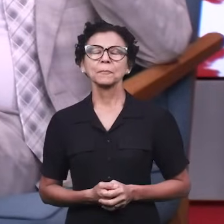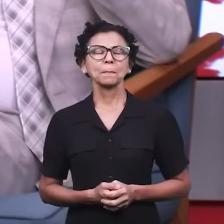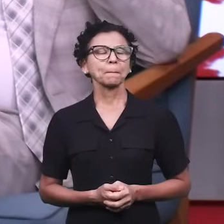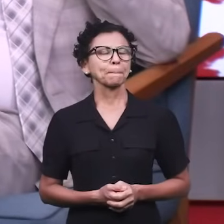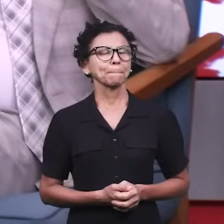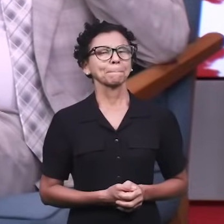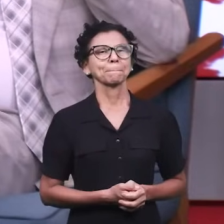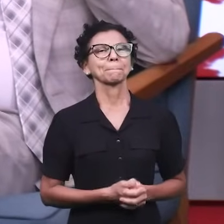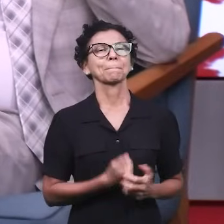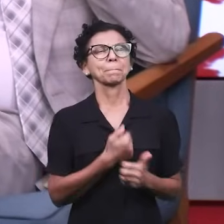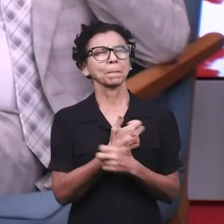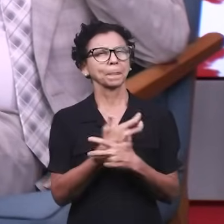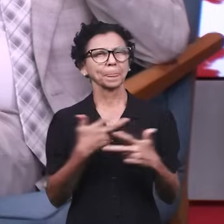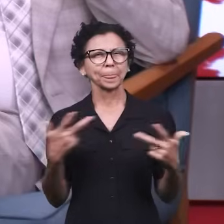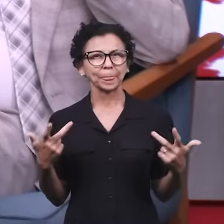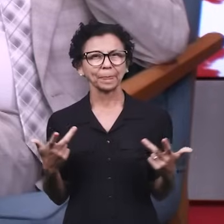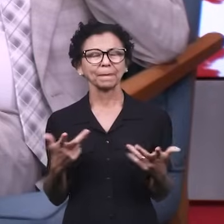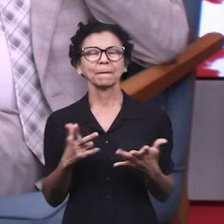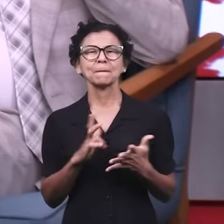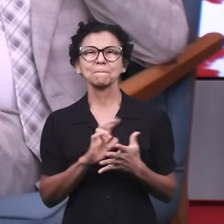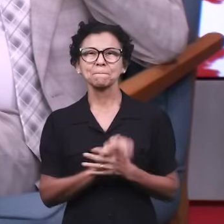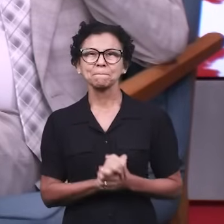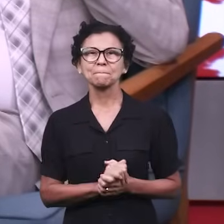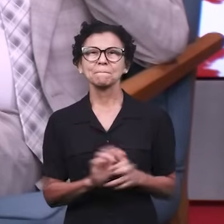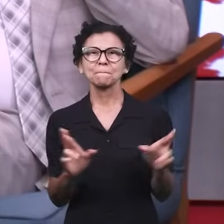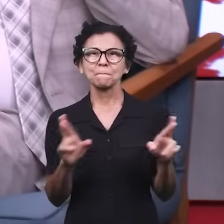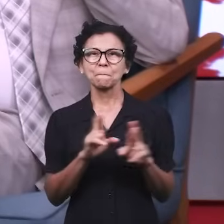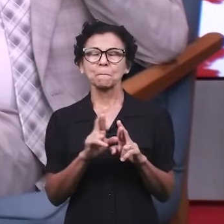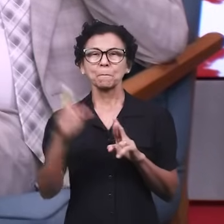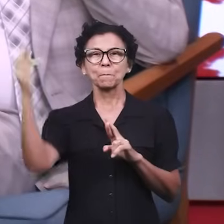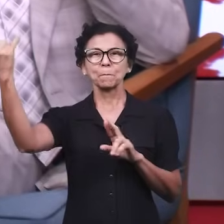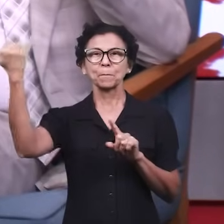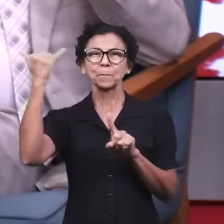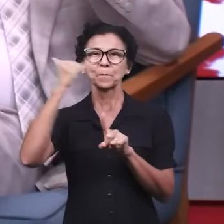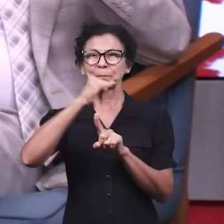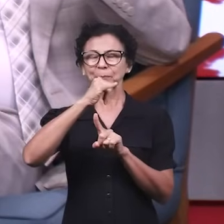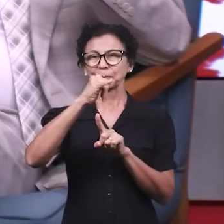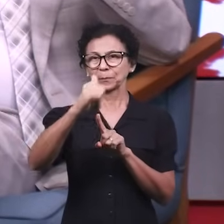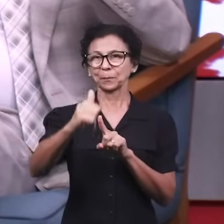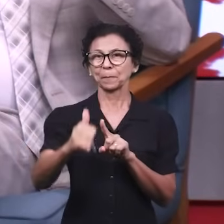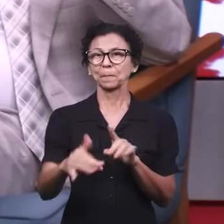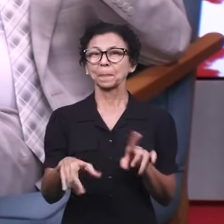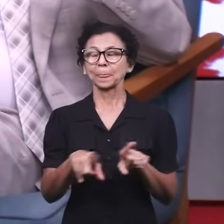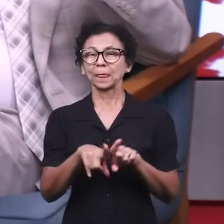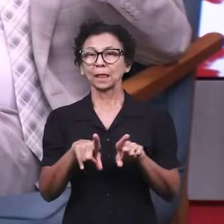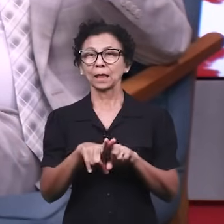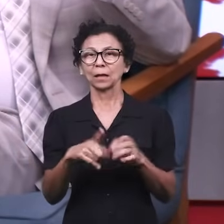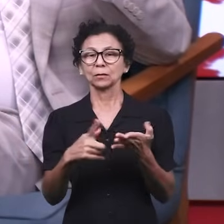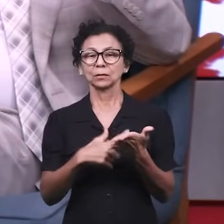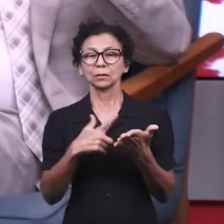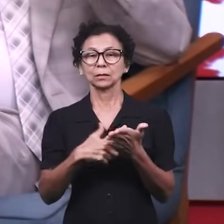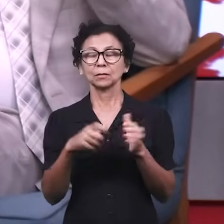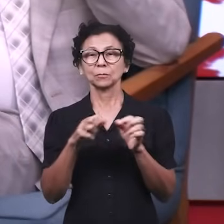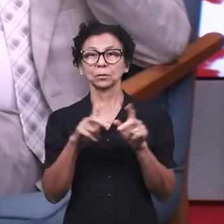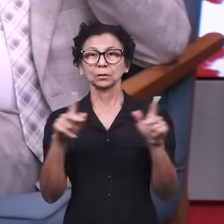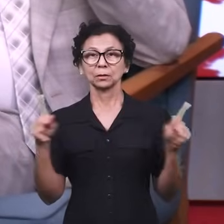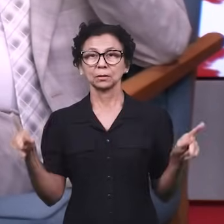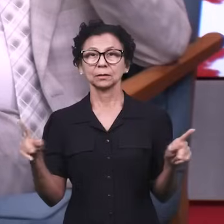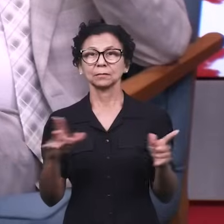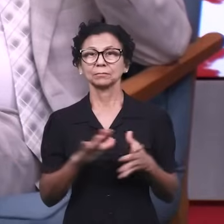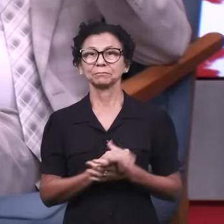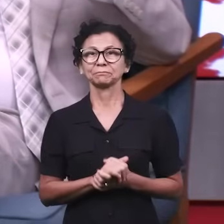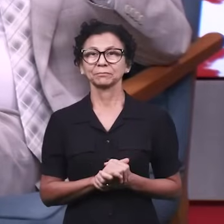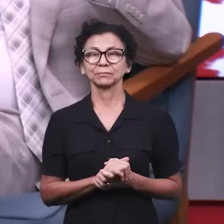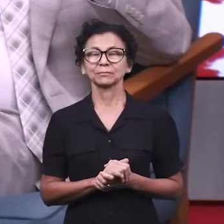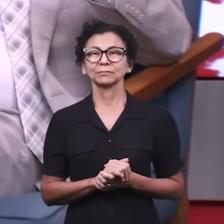Há muita coisa com relação à profecia. É por isso que lá no livro de Apocalipse diz que o